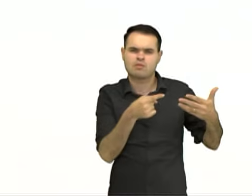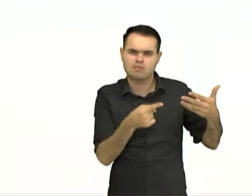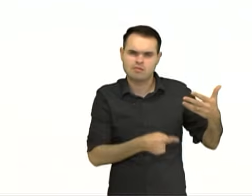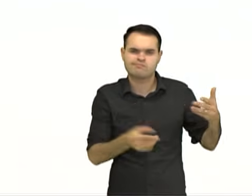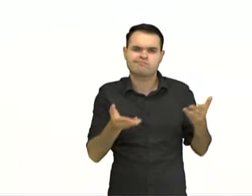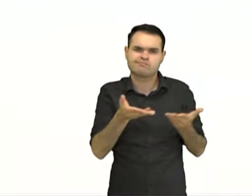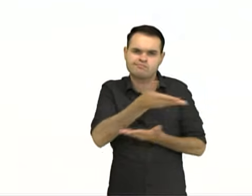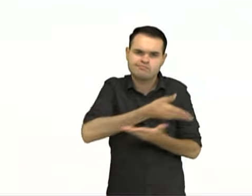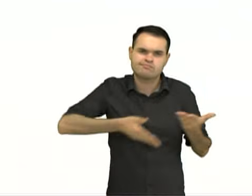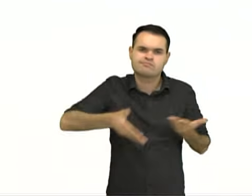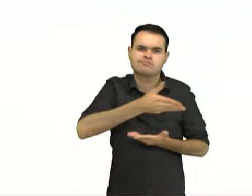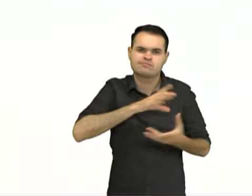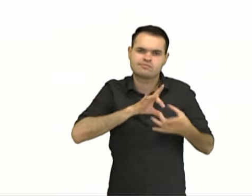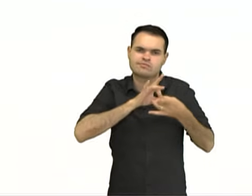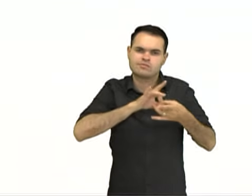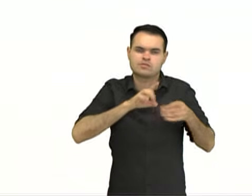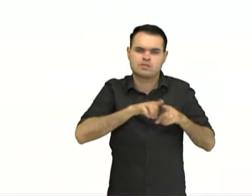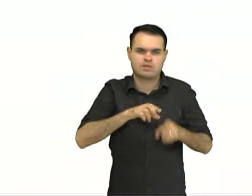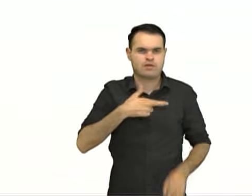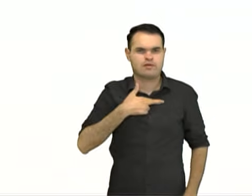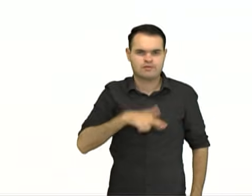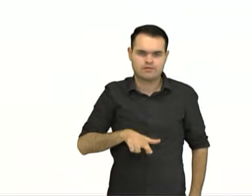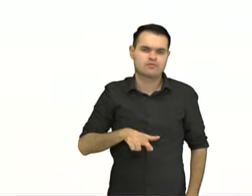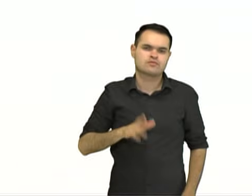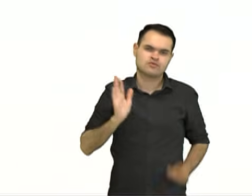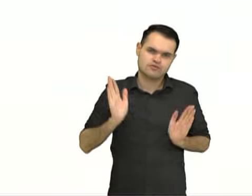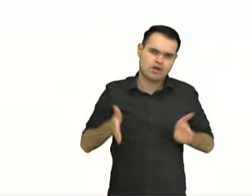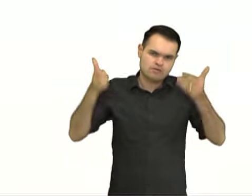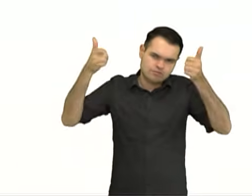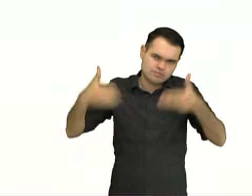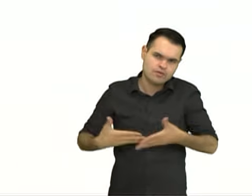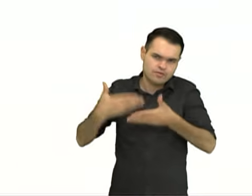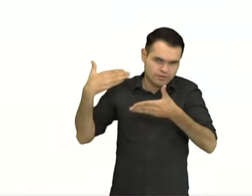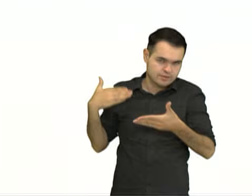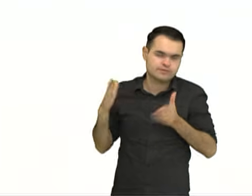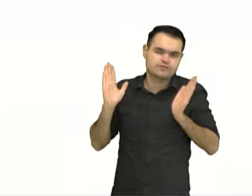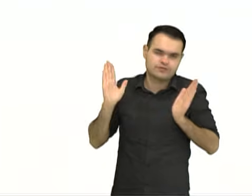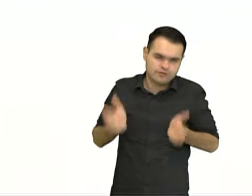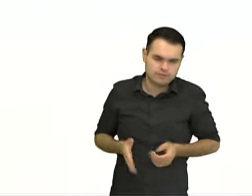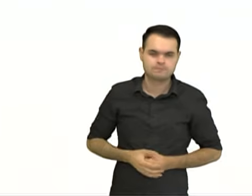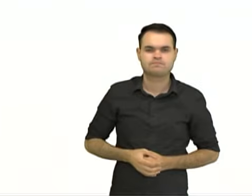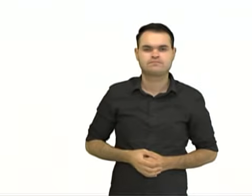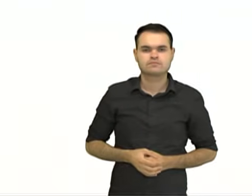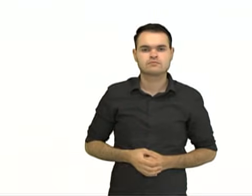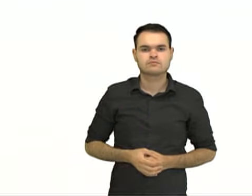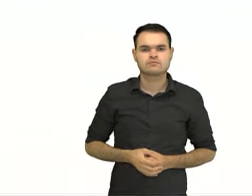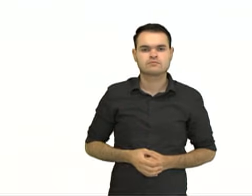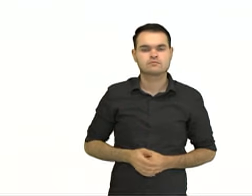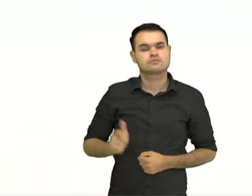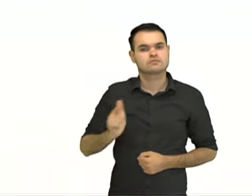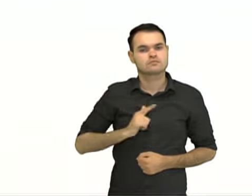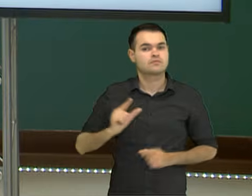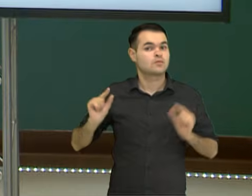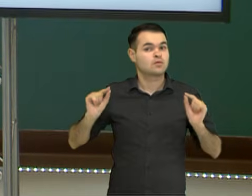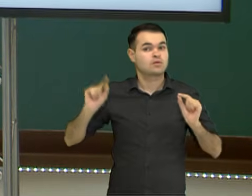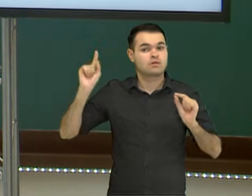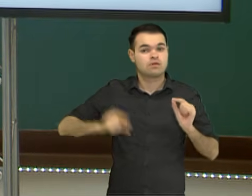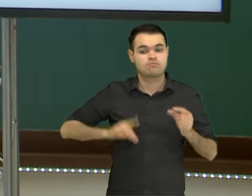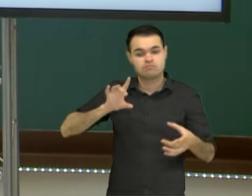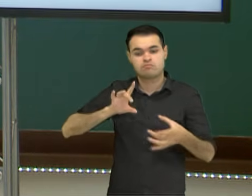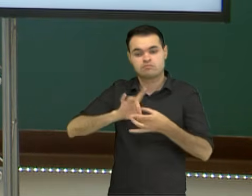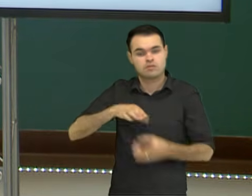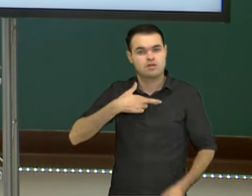envolvidas além da questão religiosa, como nós já discutimos na aula, né? Então eles tiveram a questão religiosa,